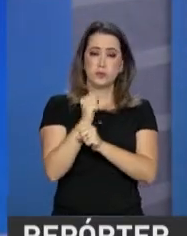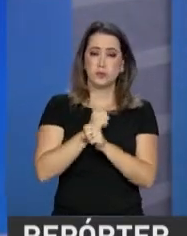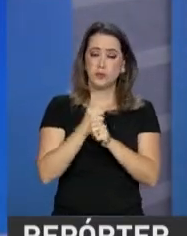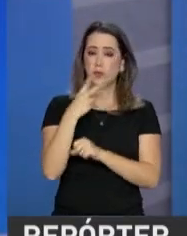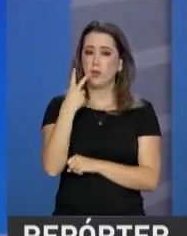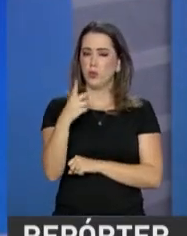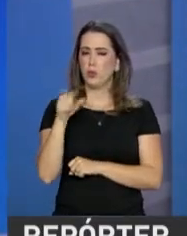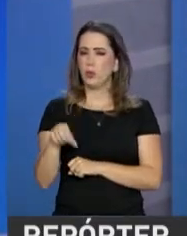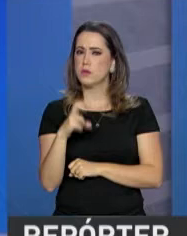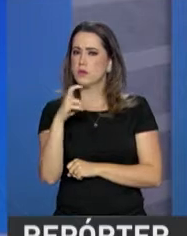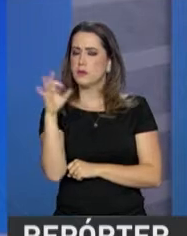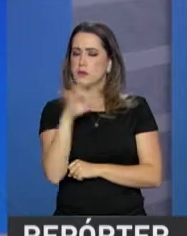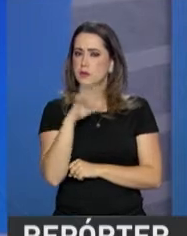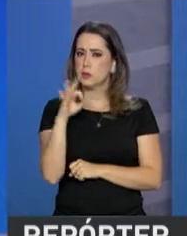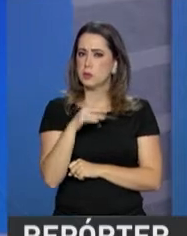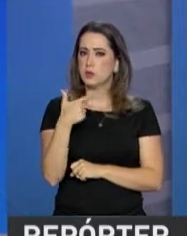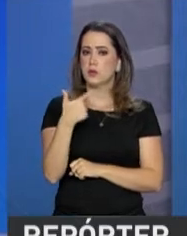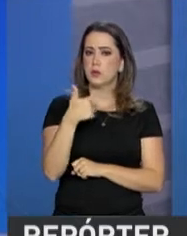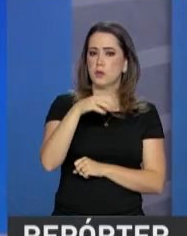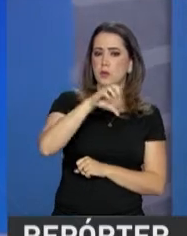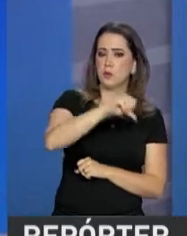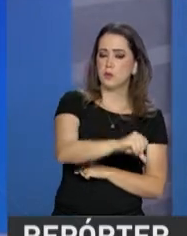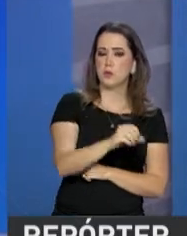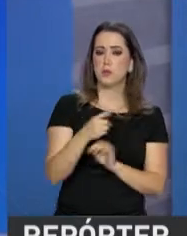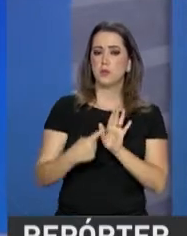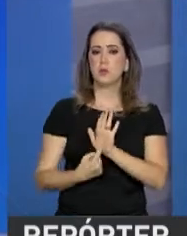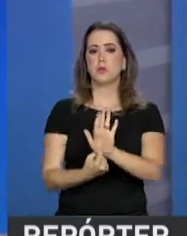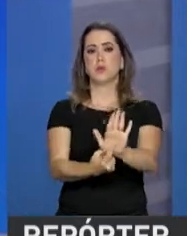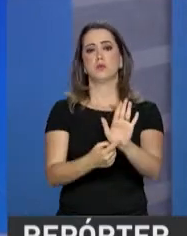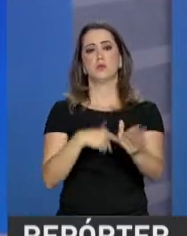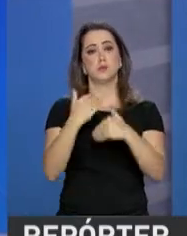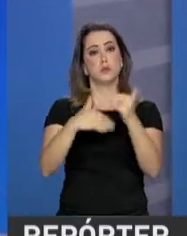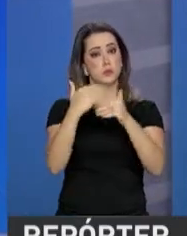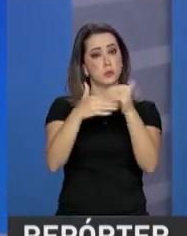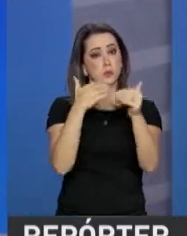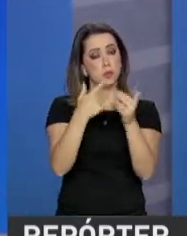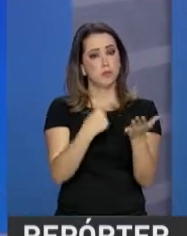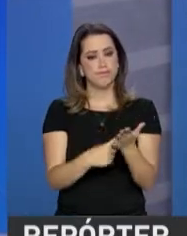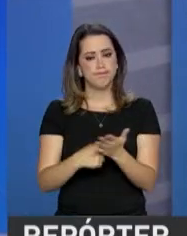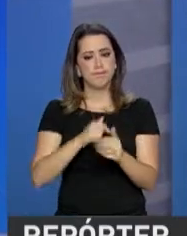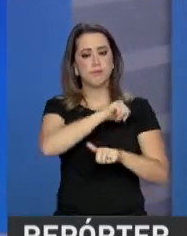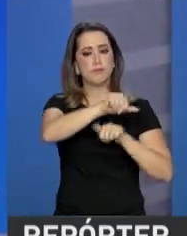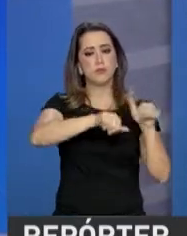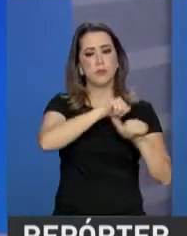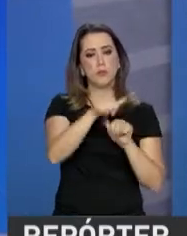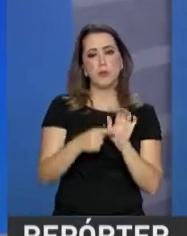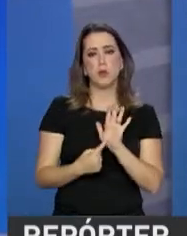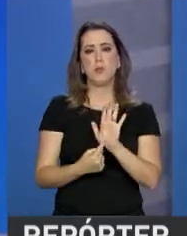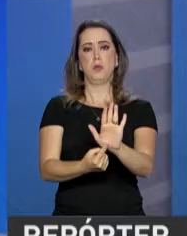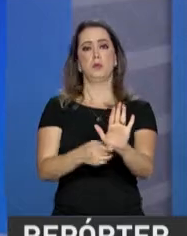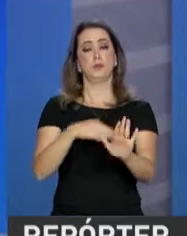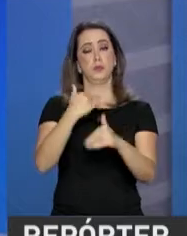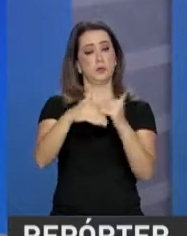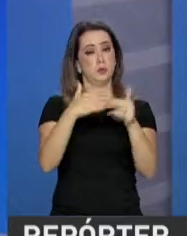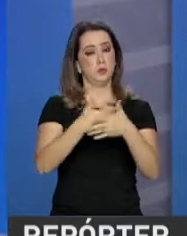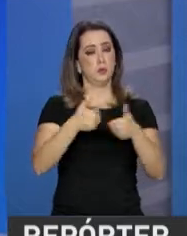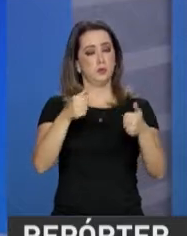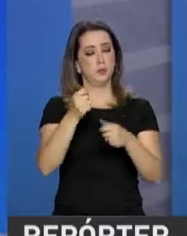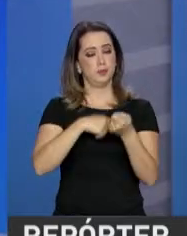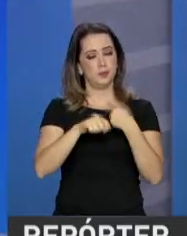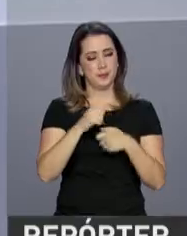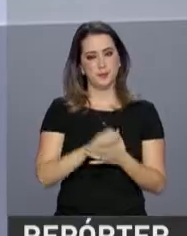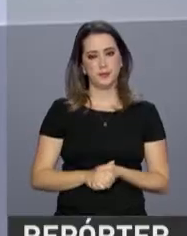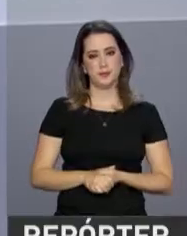e 2,5% em 2019, mostram que a agenda de reformas tem se refletido na recuperação econômica do